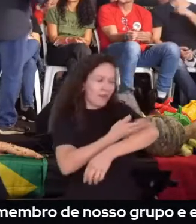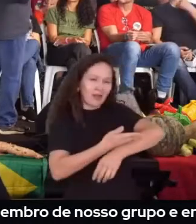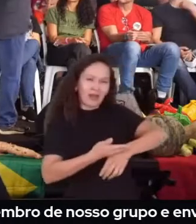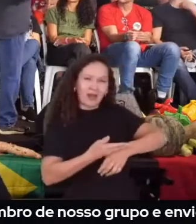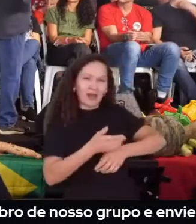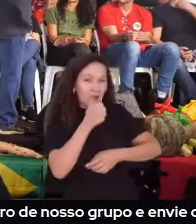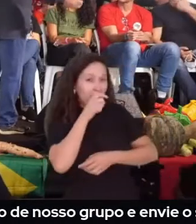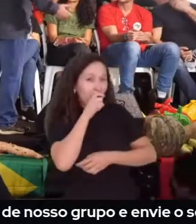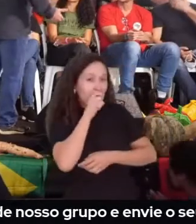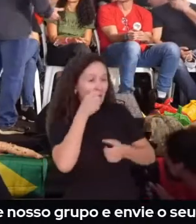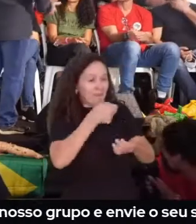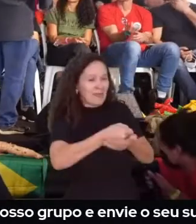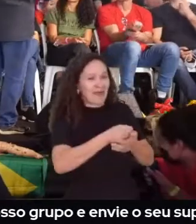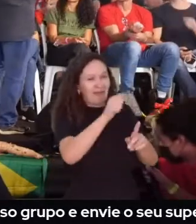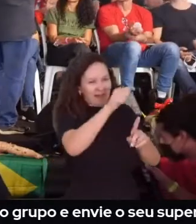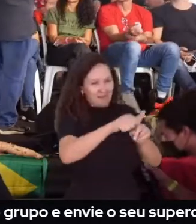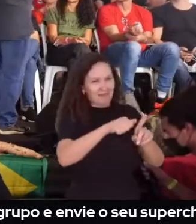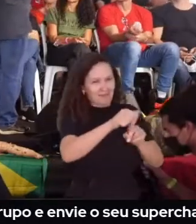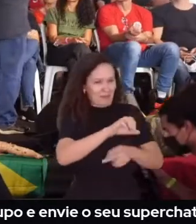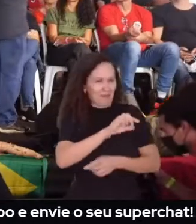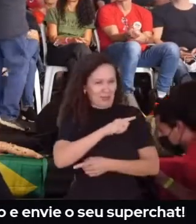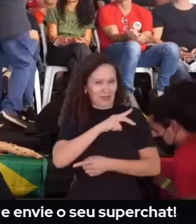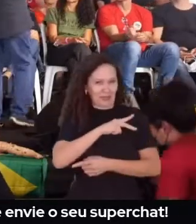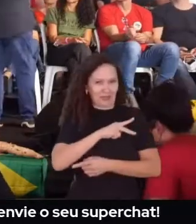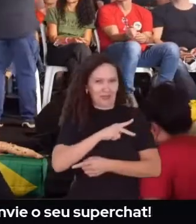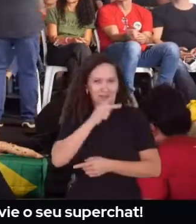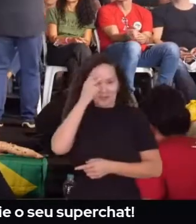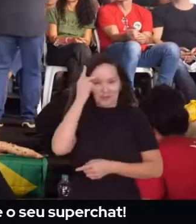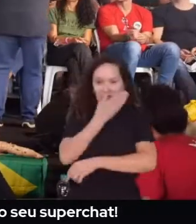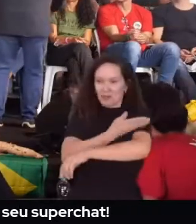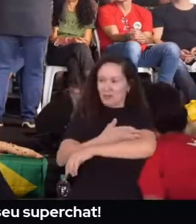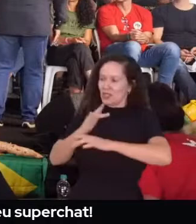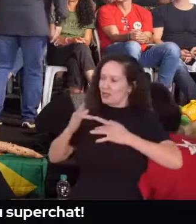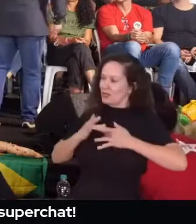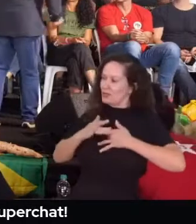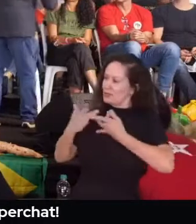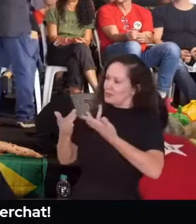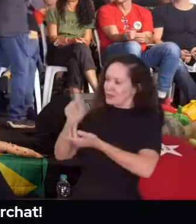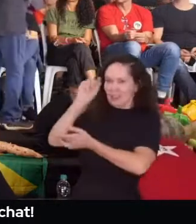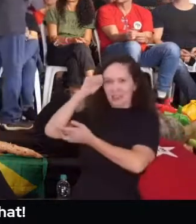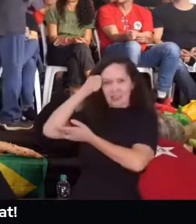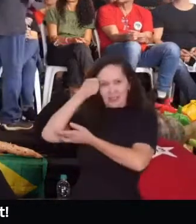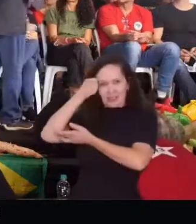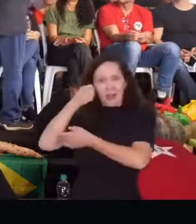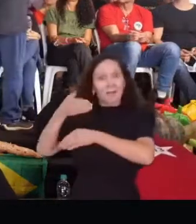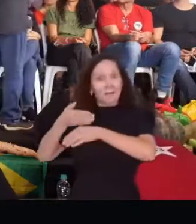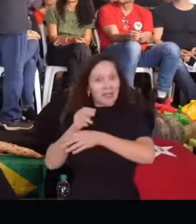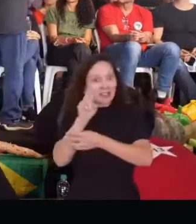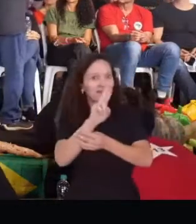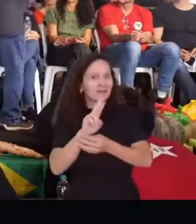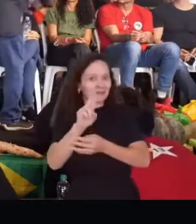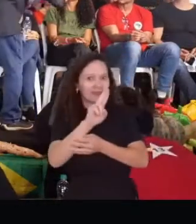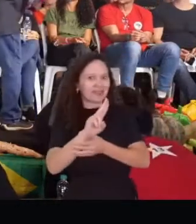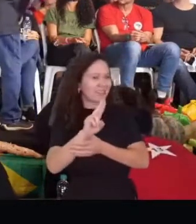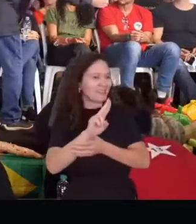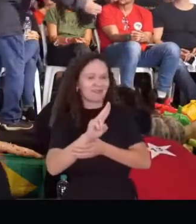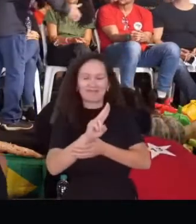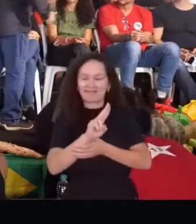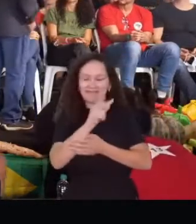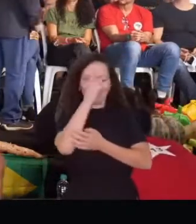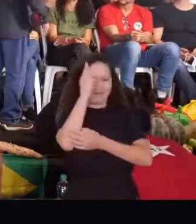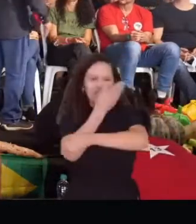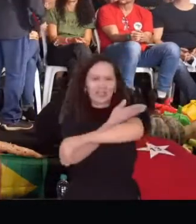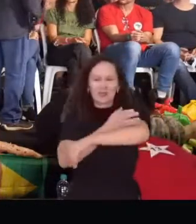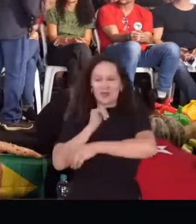mensalidade, ao invés da pessoa branca ser solidária a ela que tinha entrado na faculdade, a pessoa branca achava que ela estava